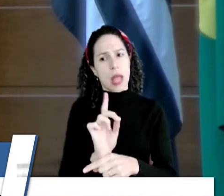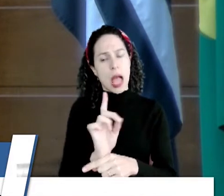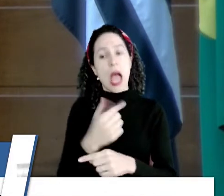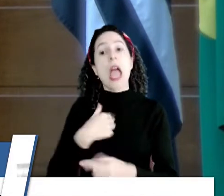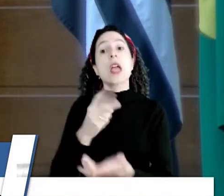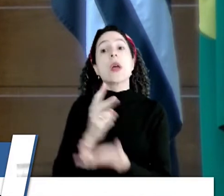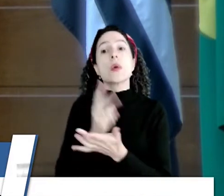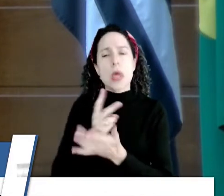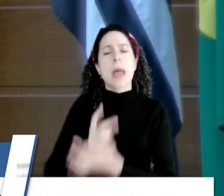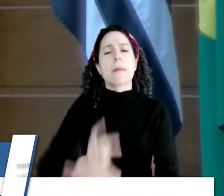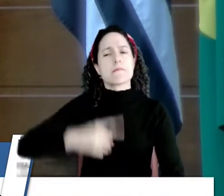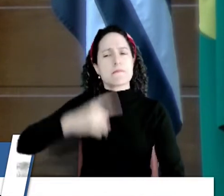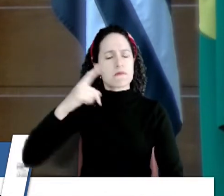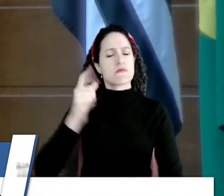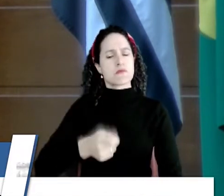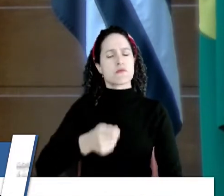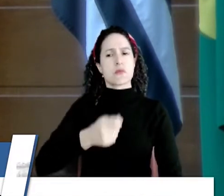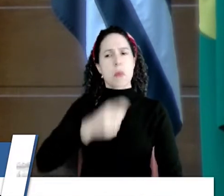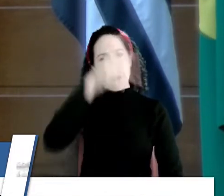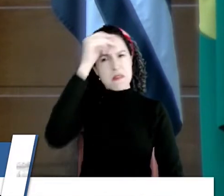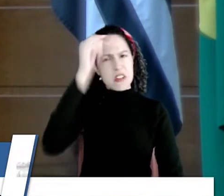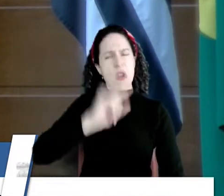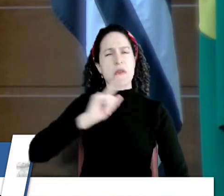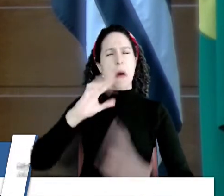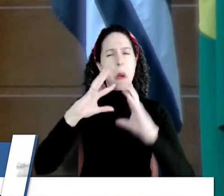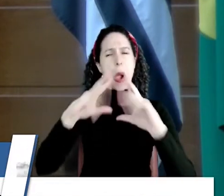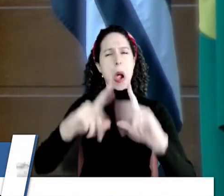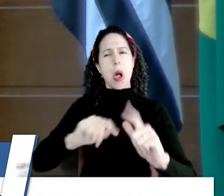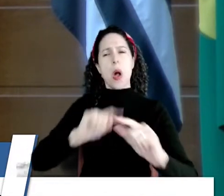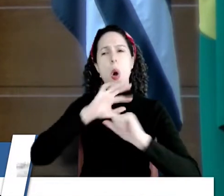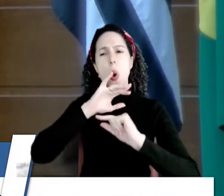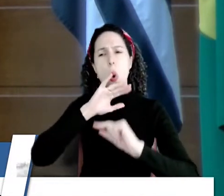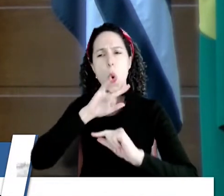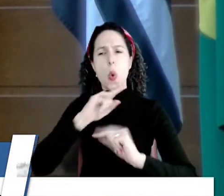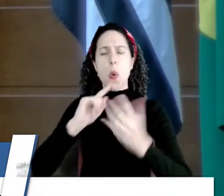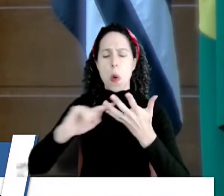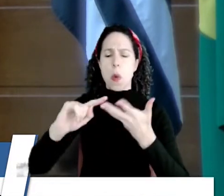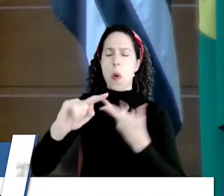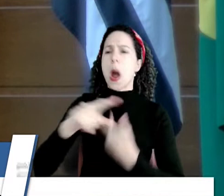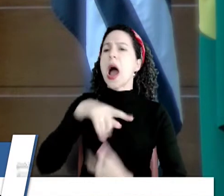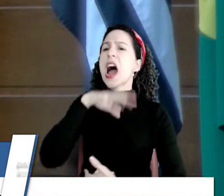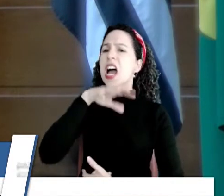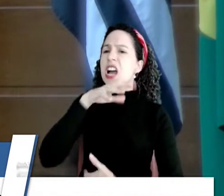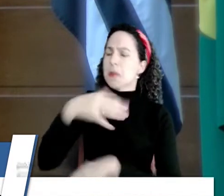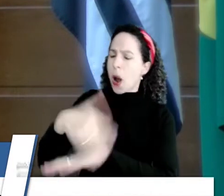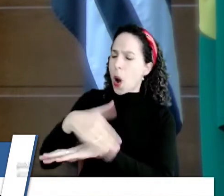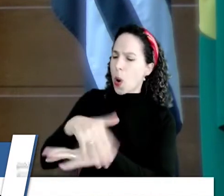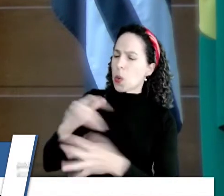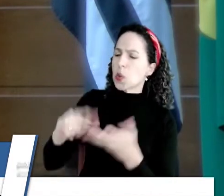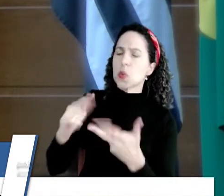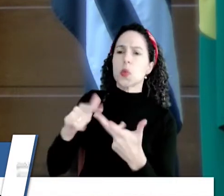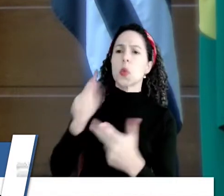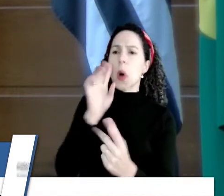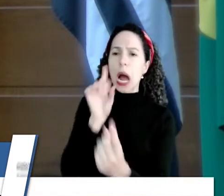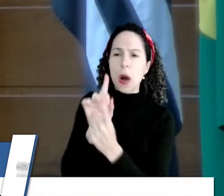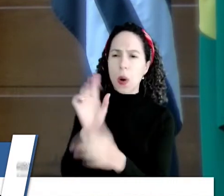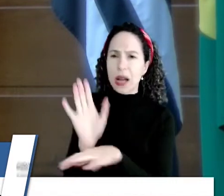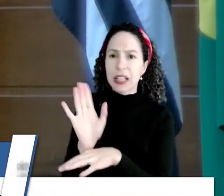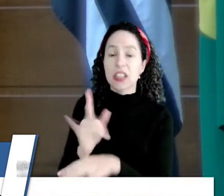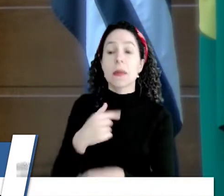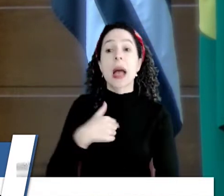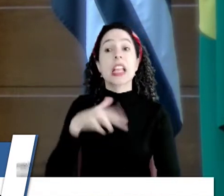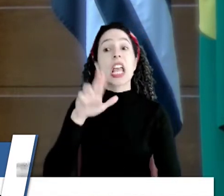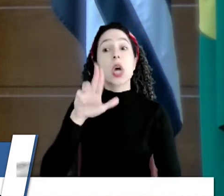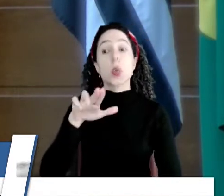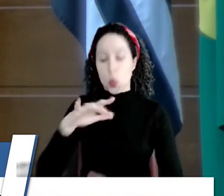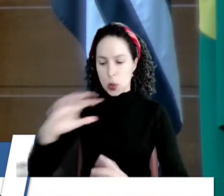ruim, por causa de bicho que estava na rua, bicho que não foi atendido, mas eu jamais catei um animal ferido e fiz ele de